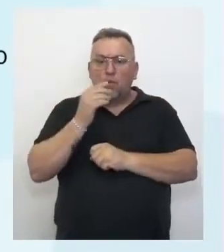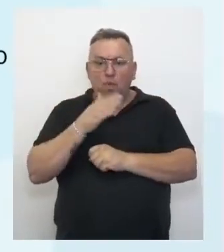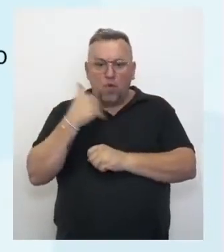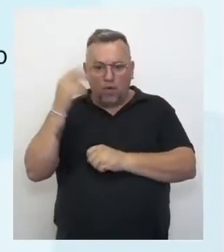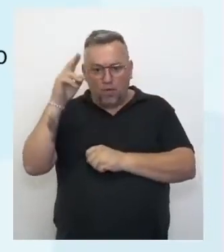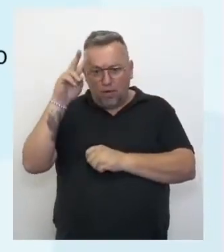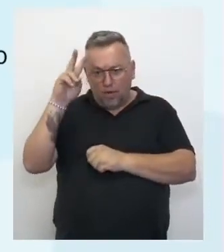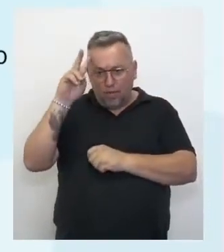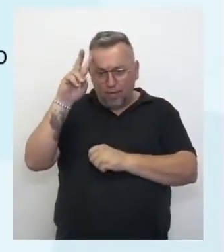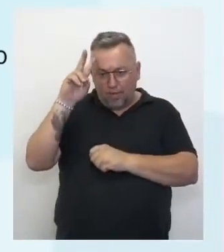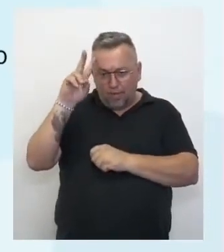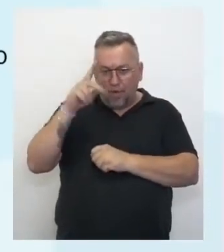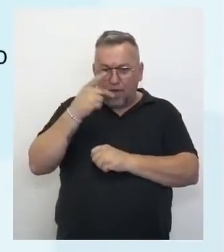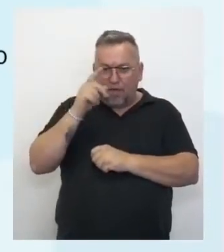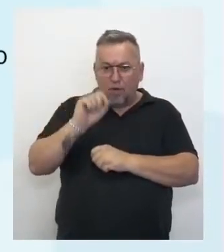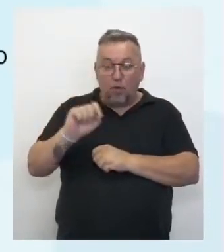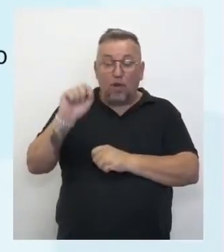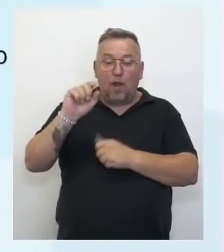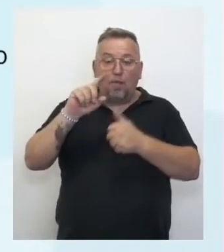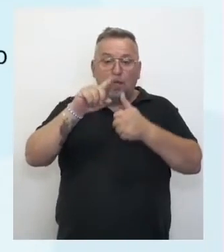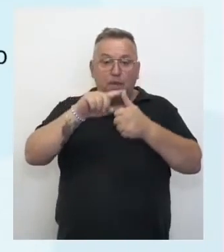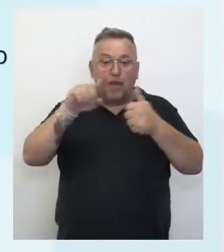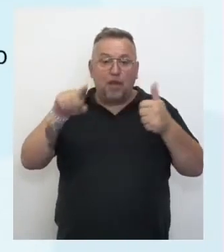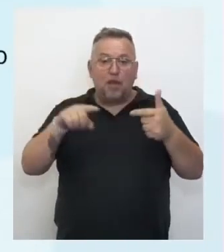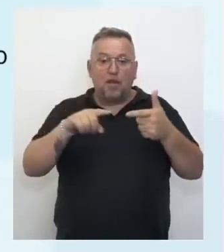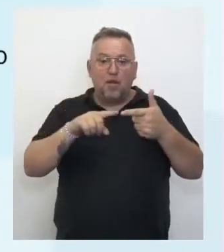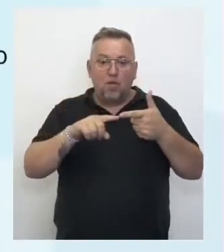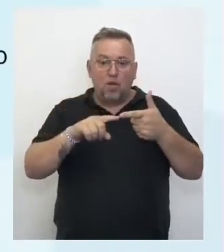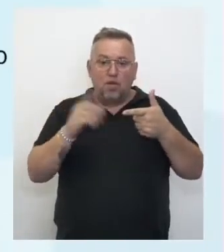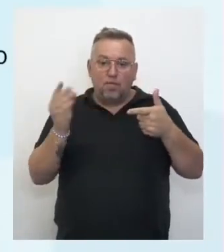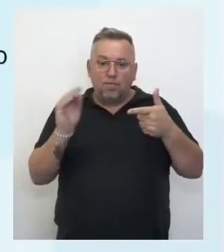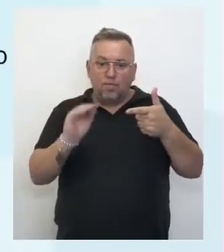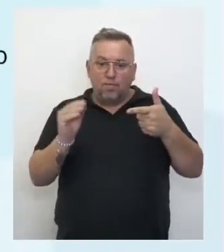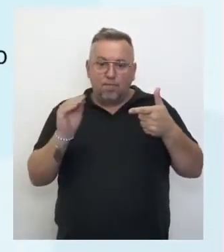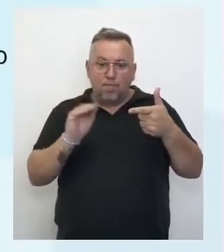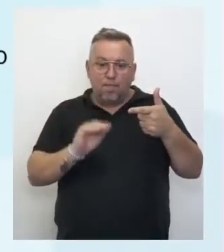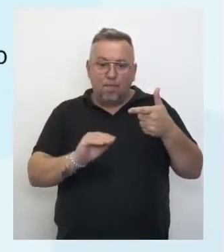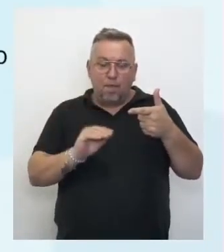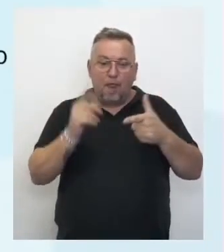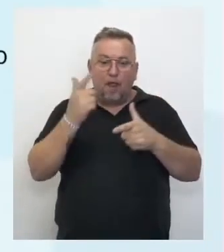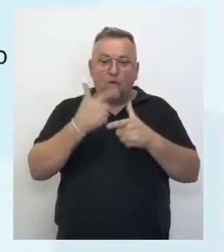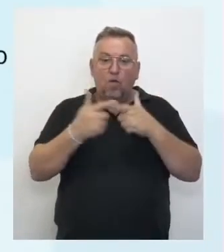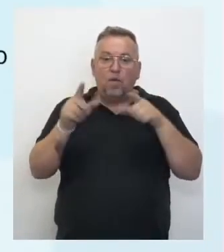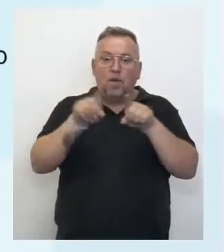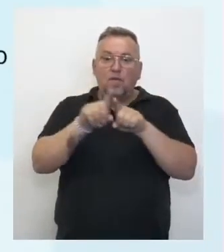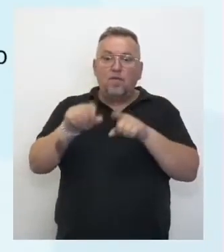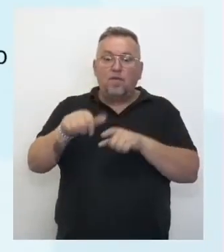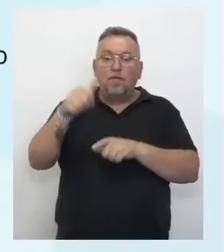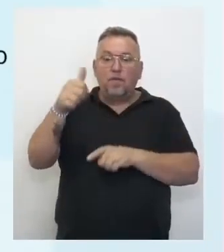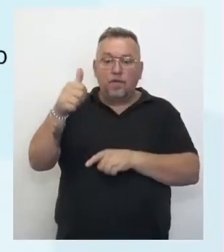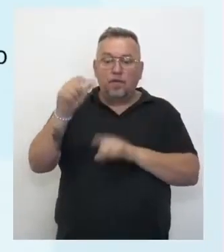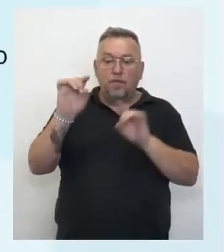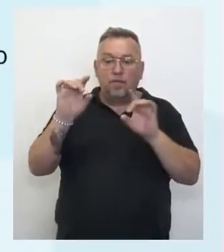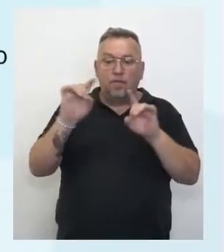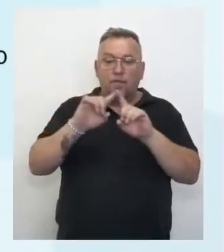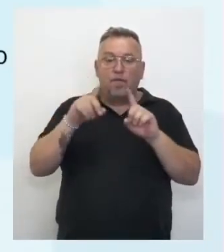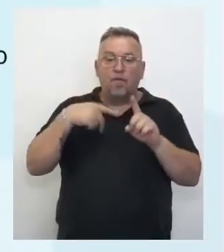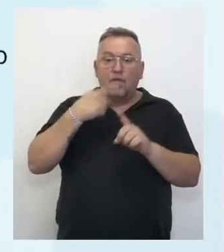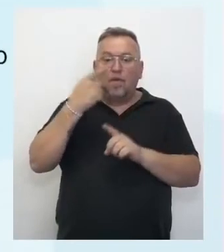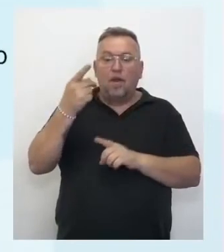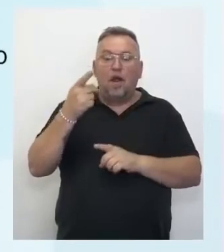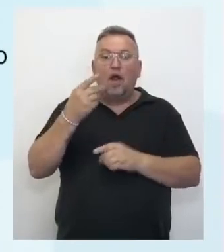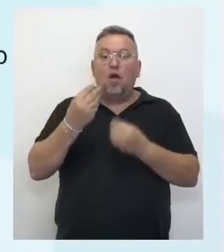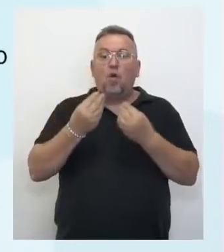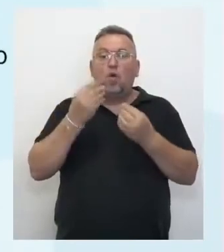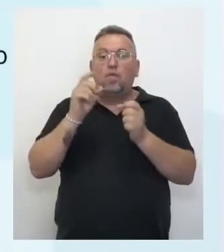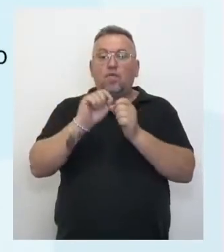comentar o que está falando a primeira e a segunda manchete, e sobre a primeira especificamente, vocês vão falar